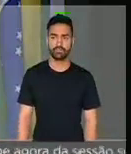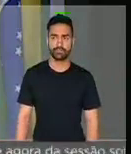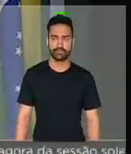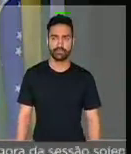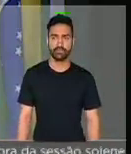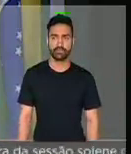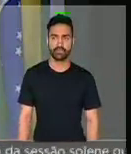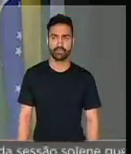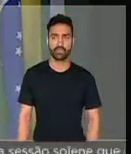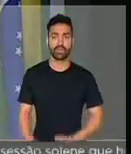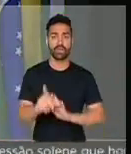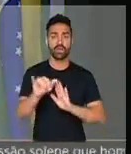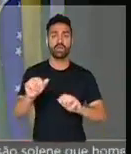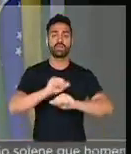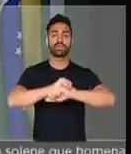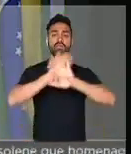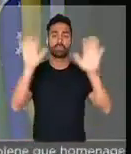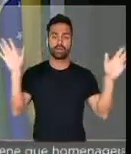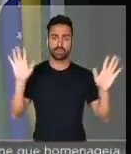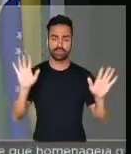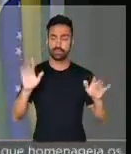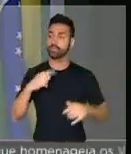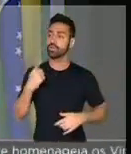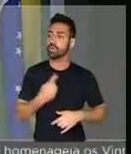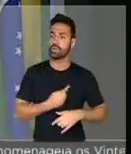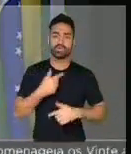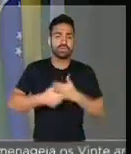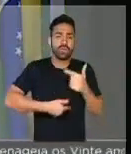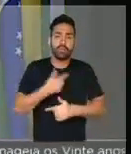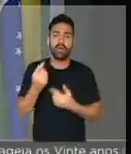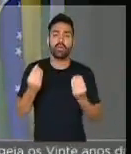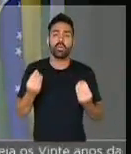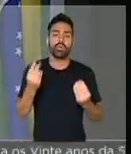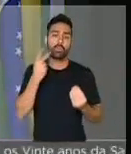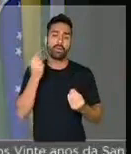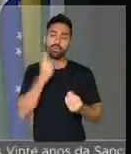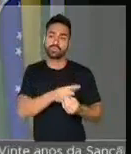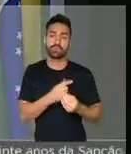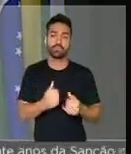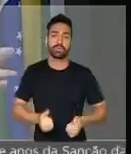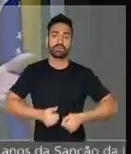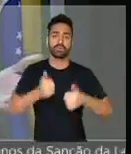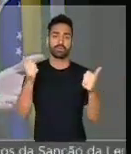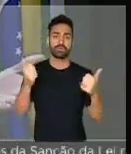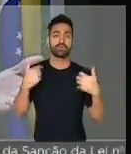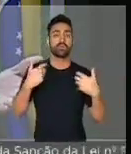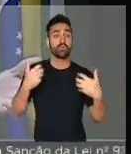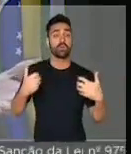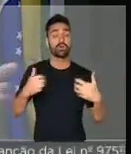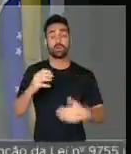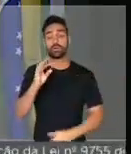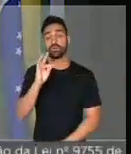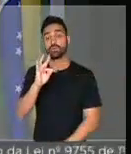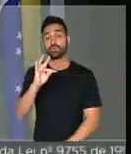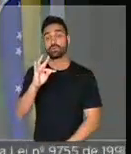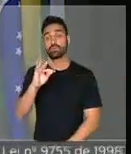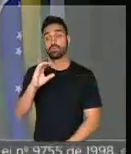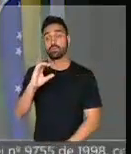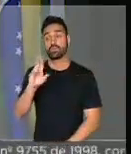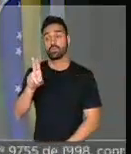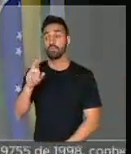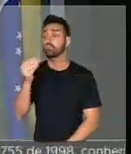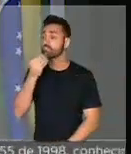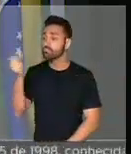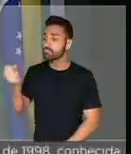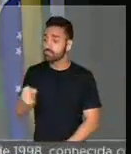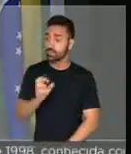à legislação de transparência, o que podemos fazer para melhorar? Eu gostaria que o Tribunal de Contas da União estivesse aqui. Eu gostaria